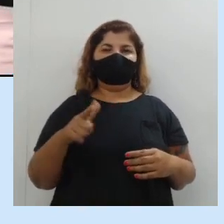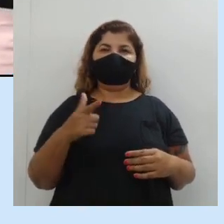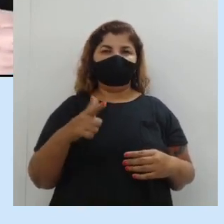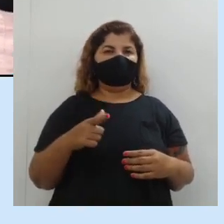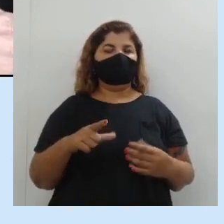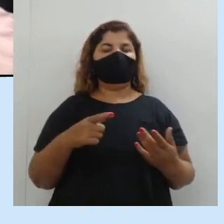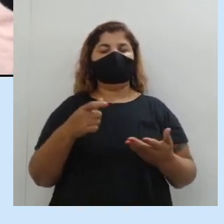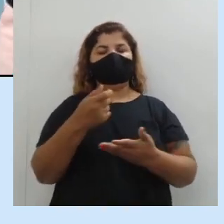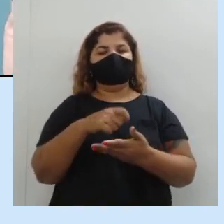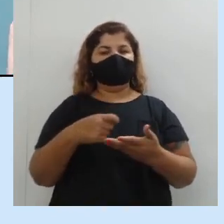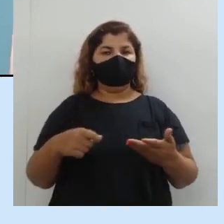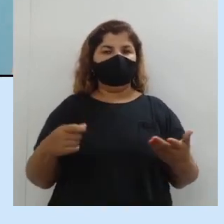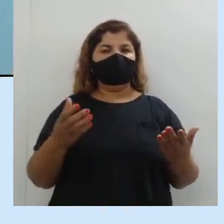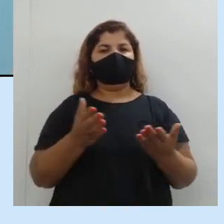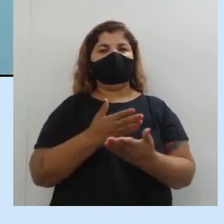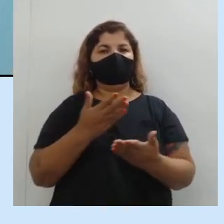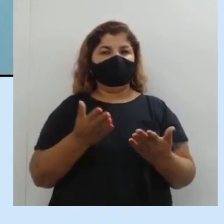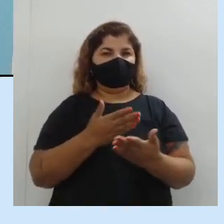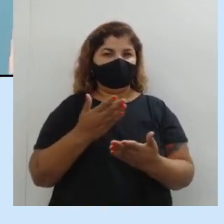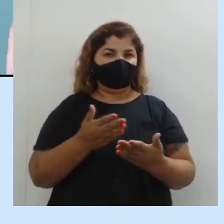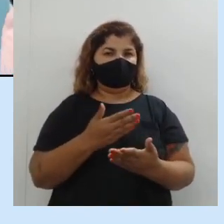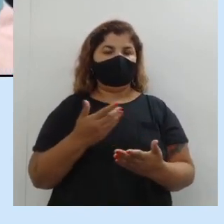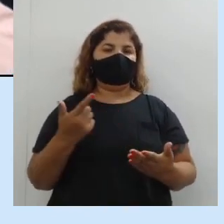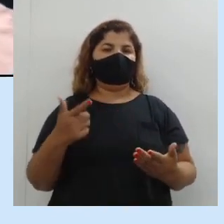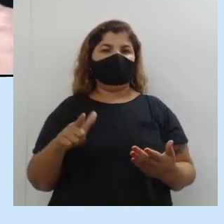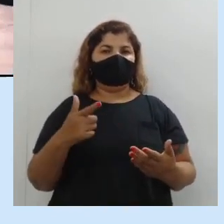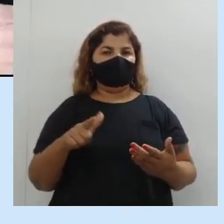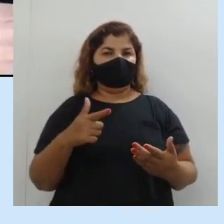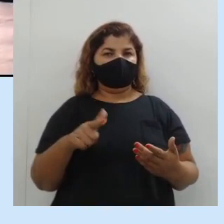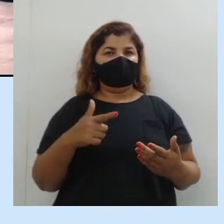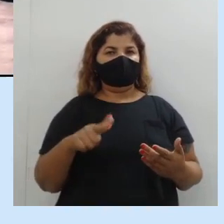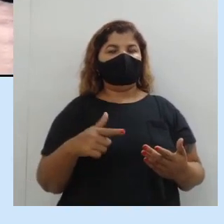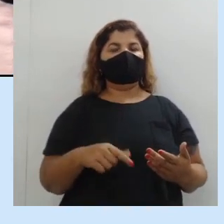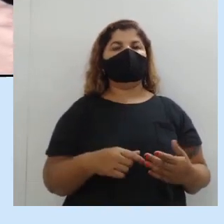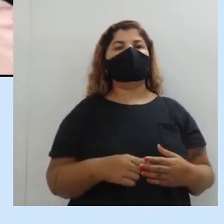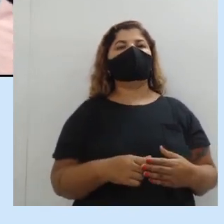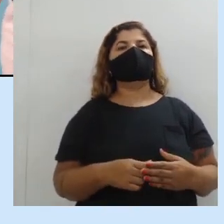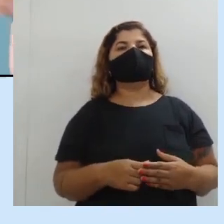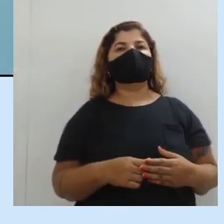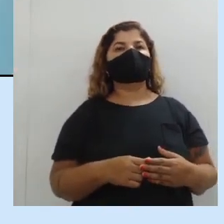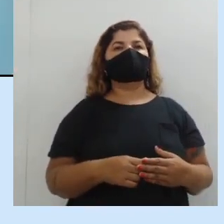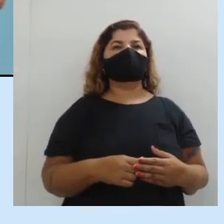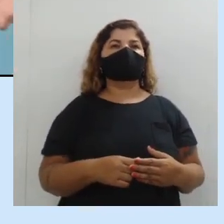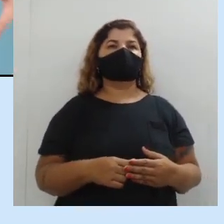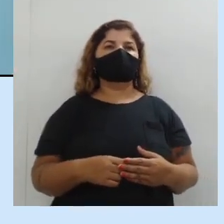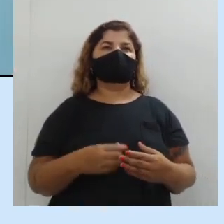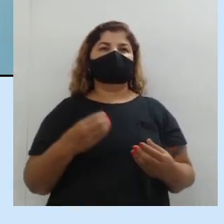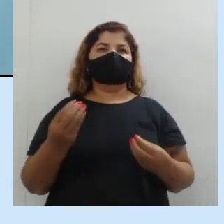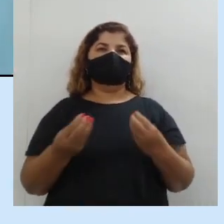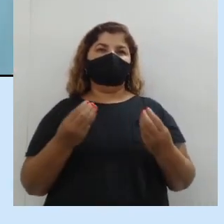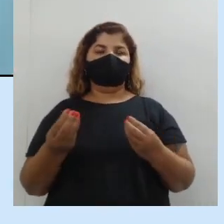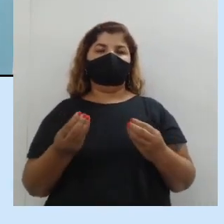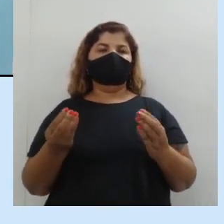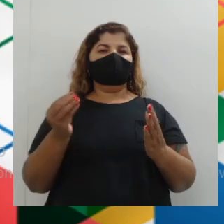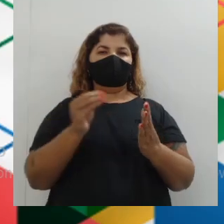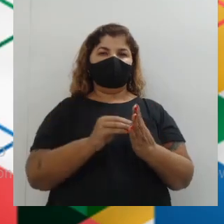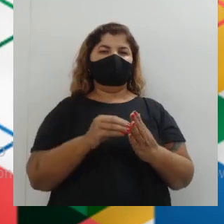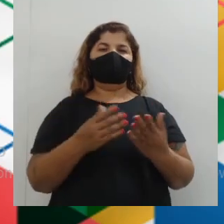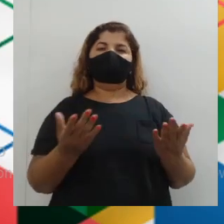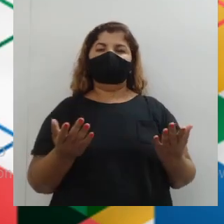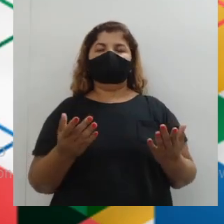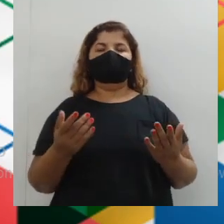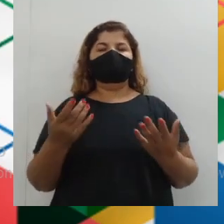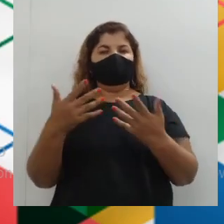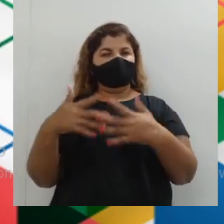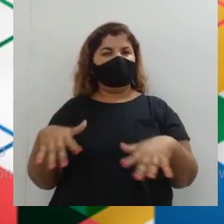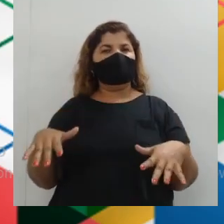literárias, né? Assim, da forma como Lima Barreto colocou, né? Quando foi colocado no